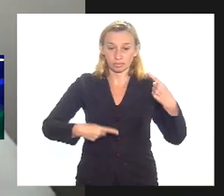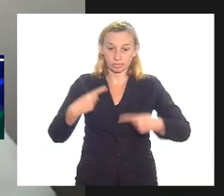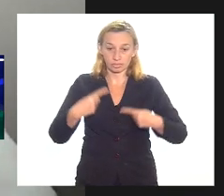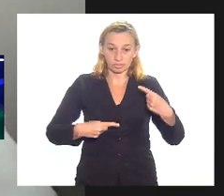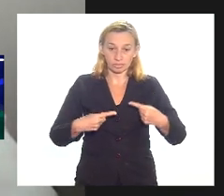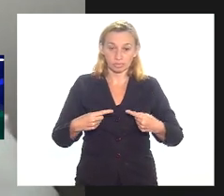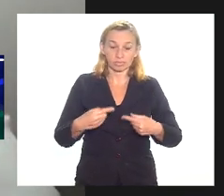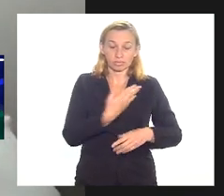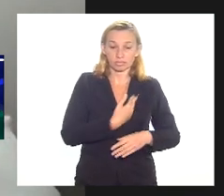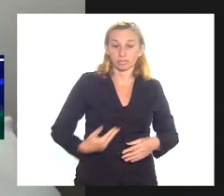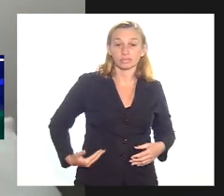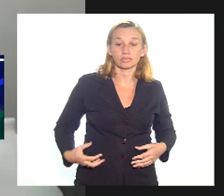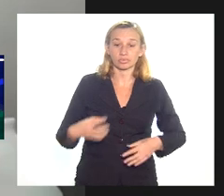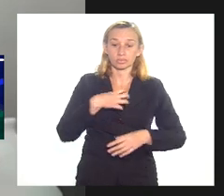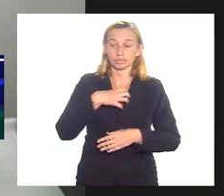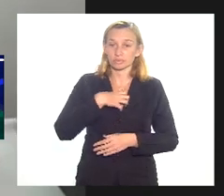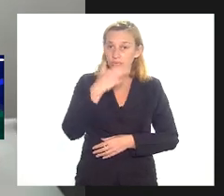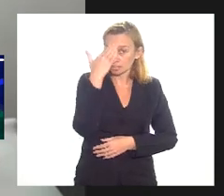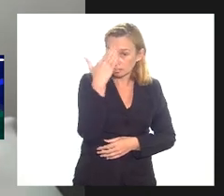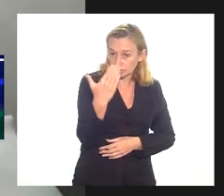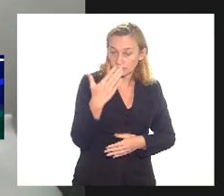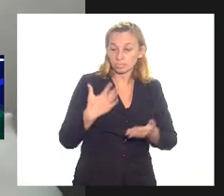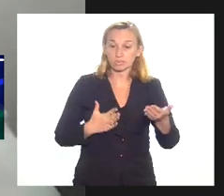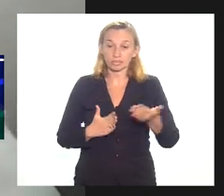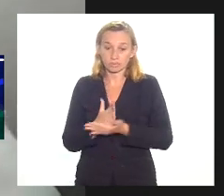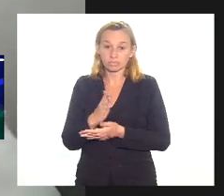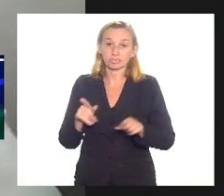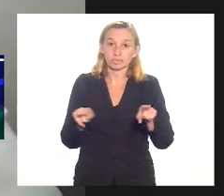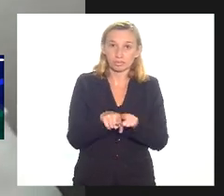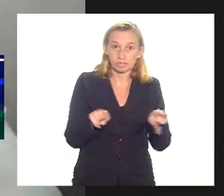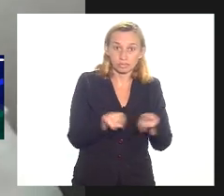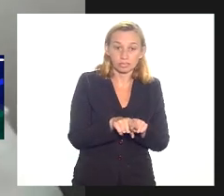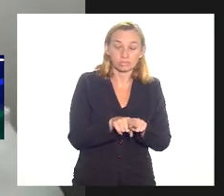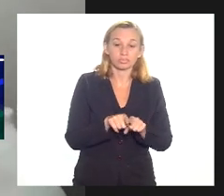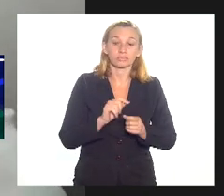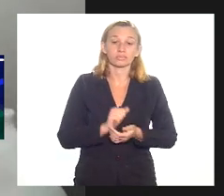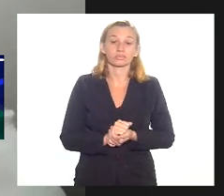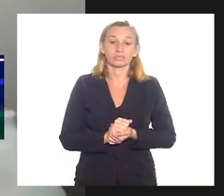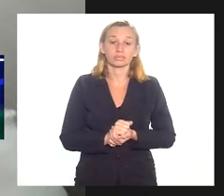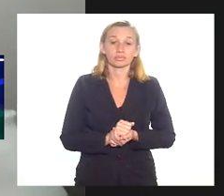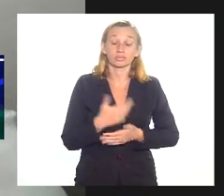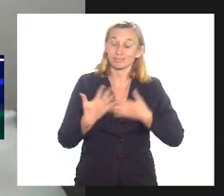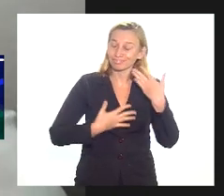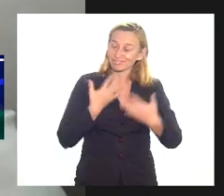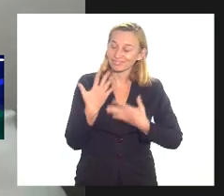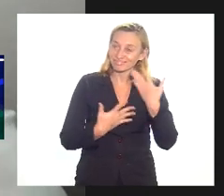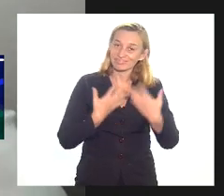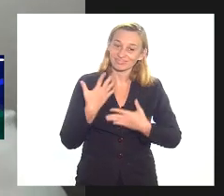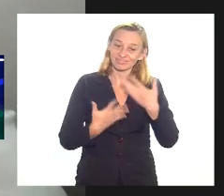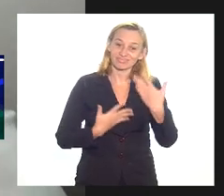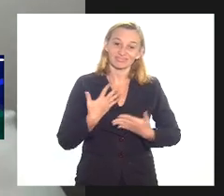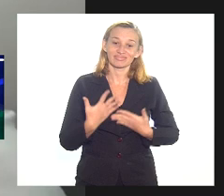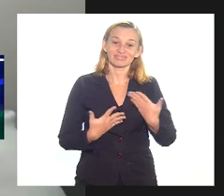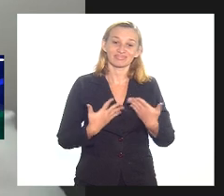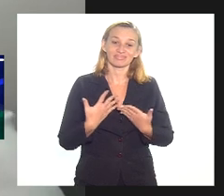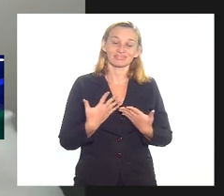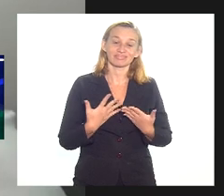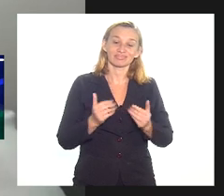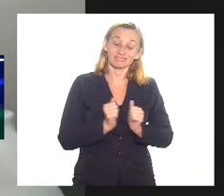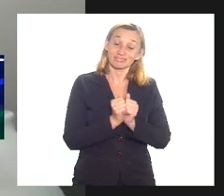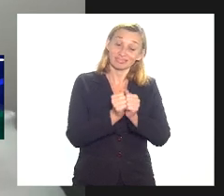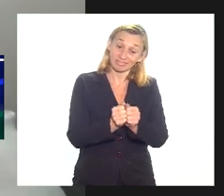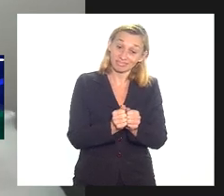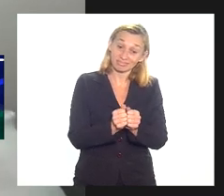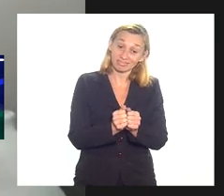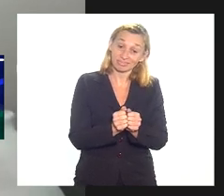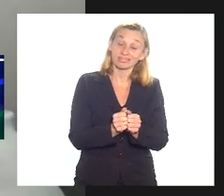nesse sentido, agradecer a aprovação e também dizer o quanto que me alegro de estar aí contribuindo